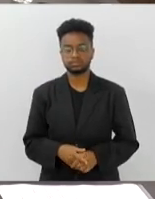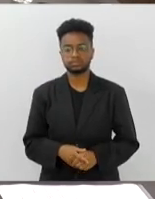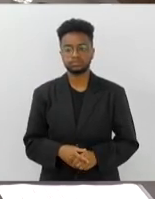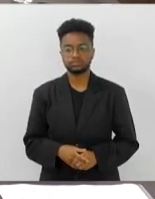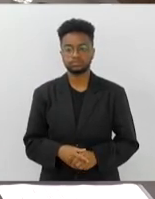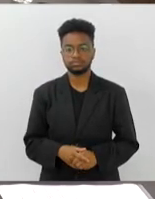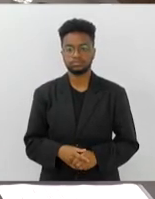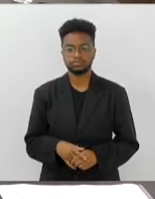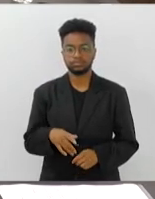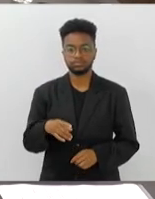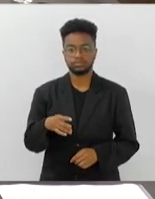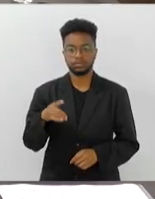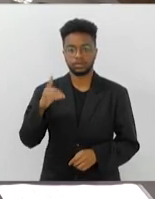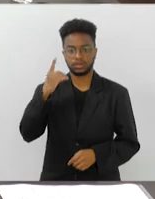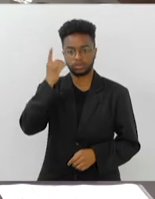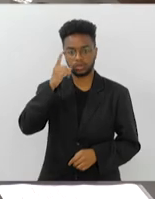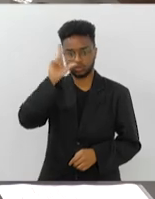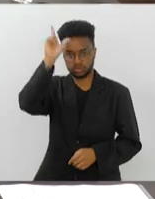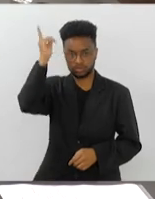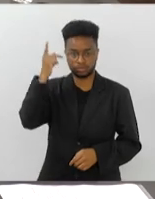Para discutir, deputado Luiz Paulo.